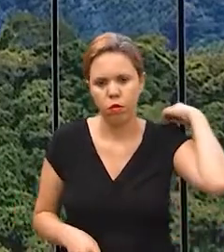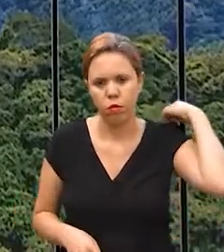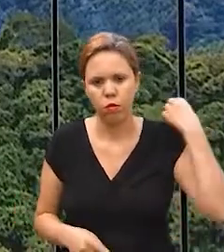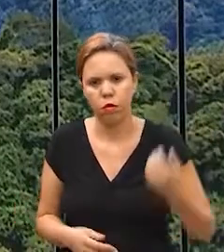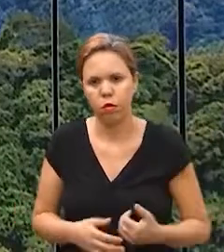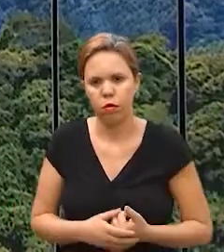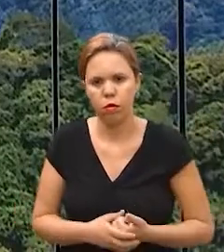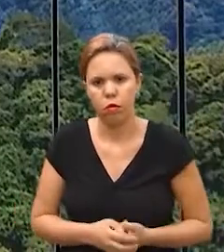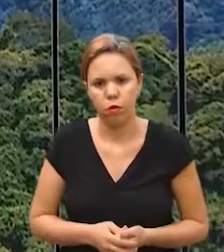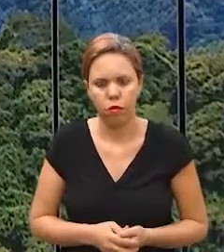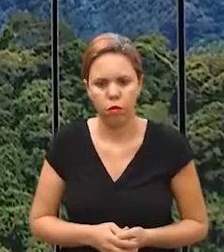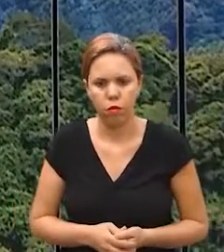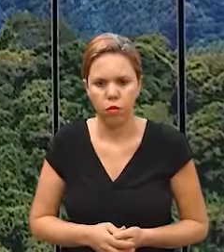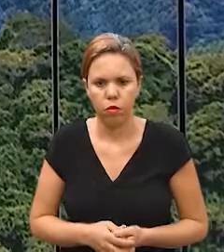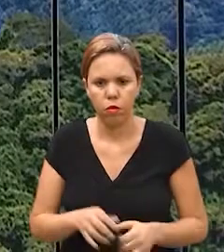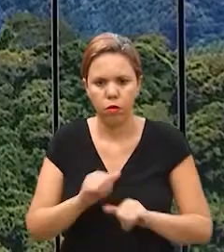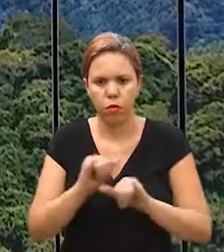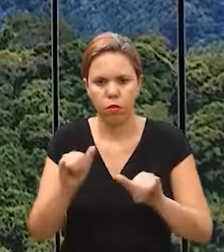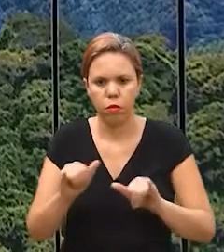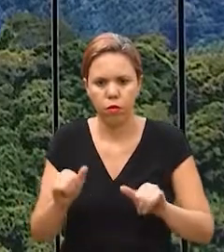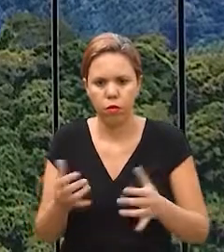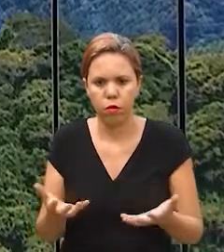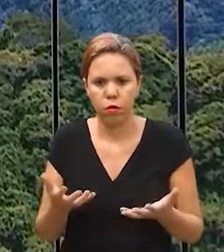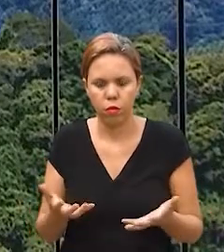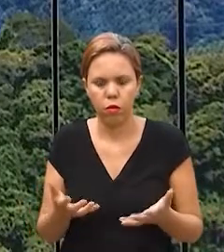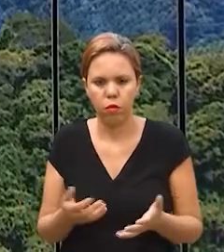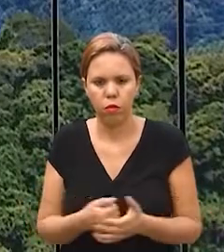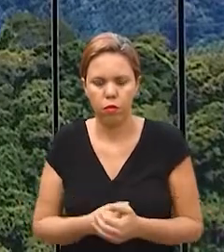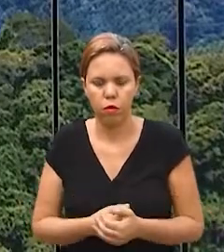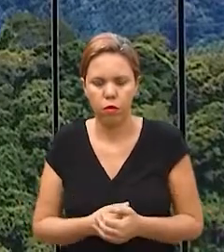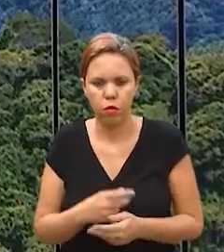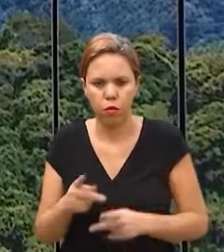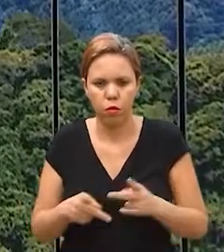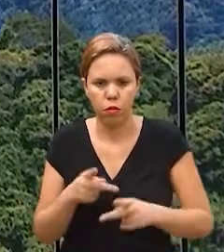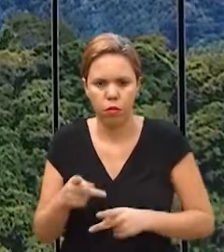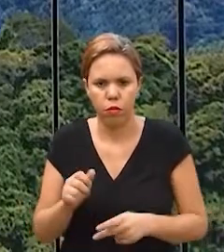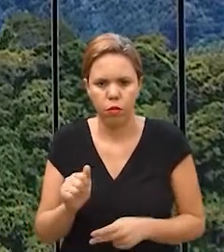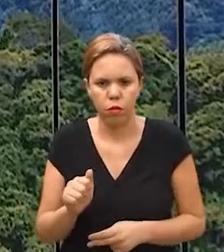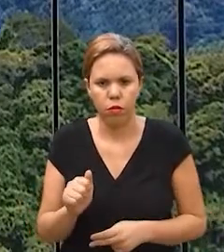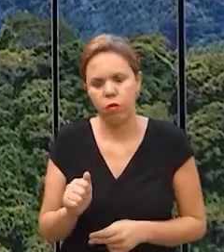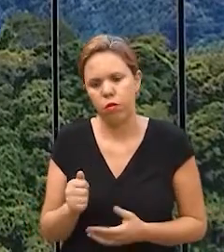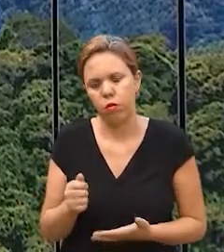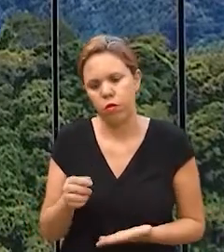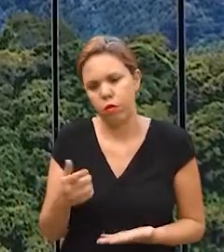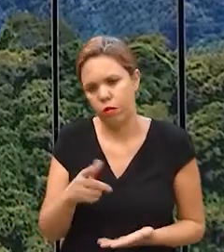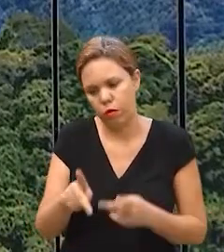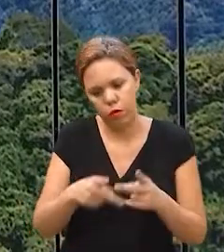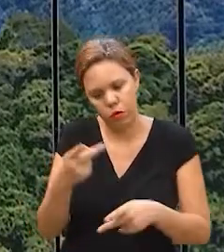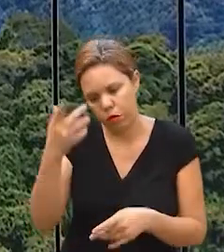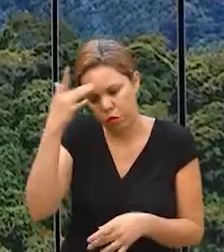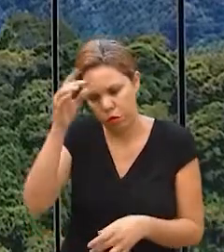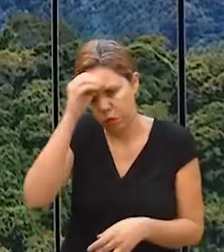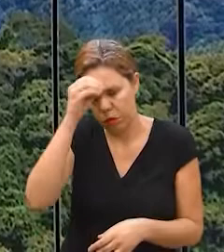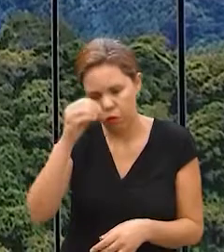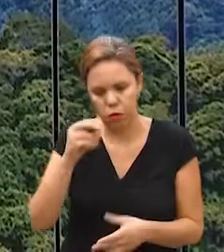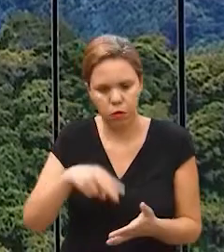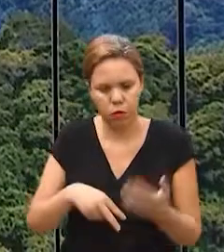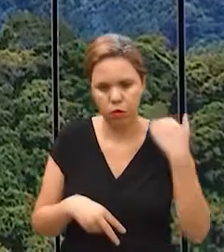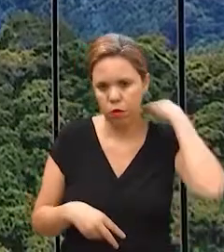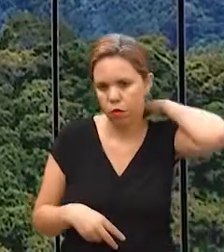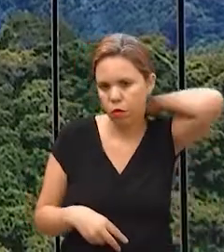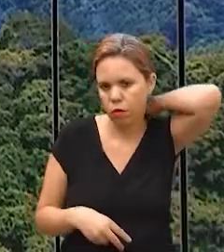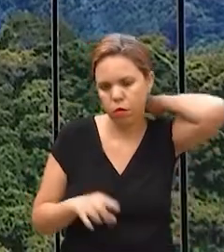a campanha pela busca ativa de pessoas analfabetas não é somente responsabilidade do poder público. O poder público